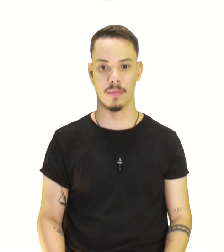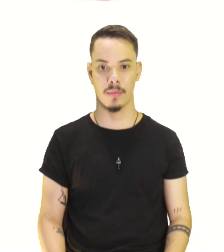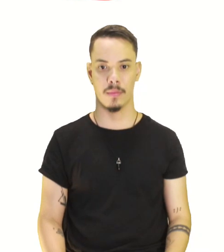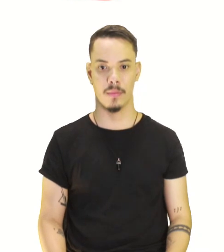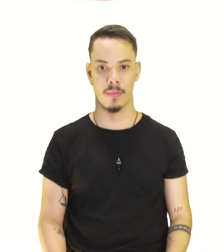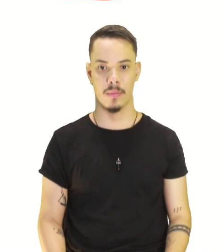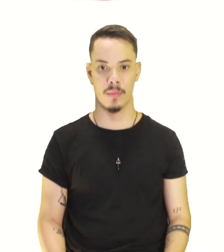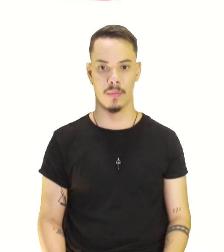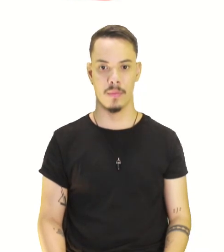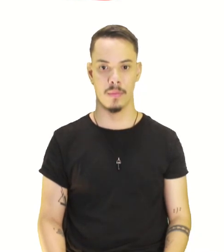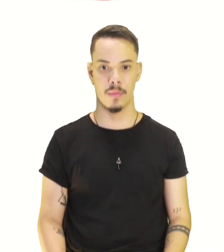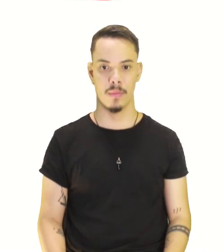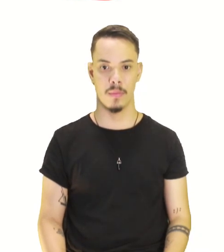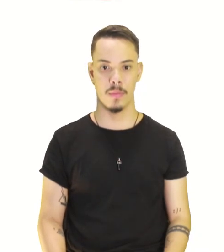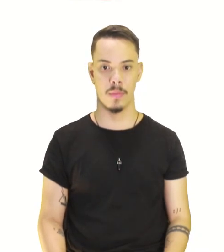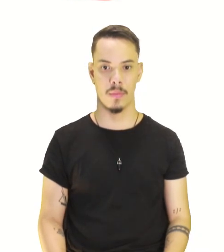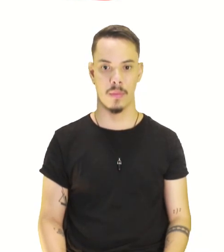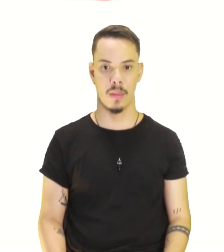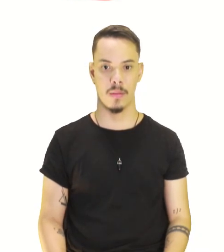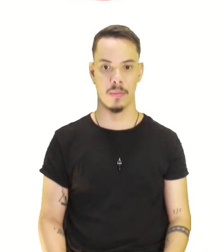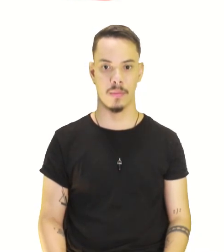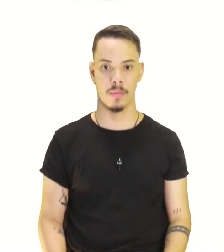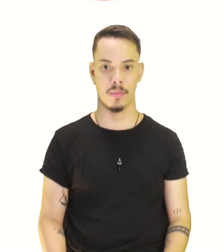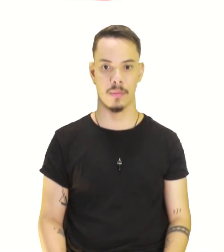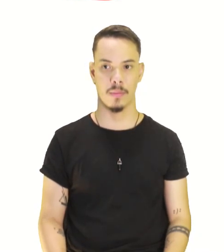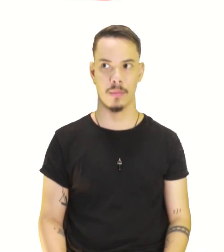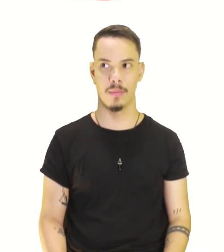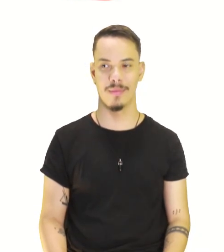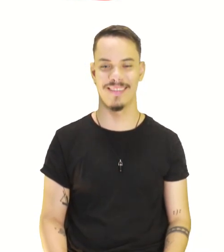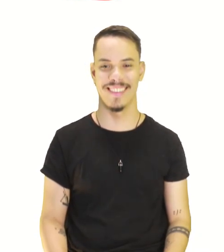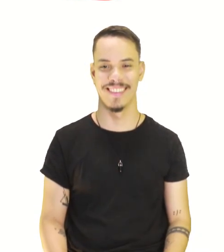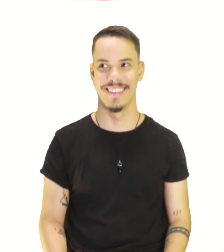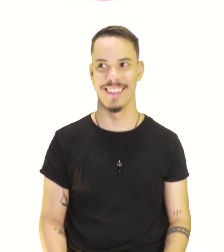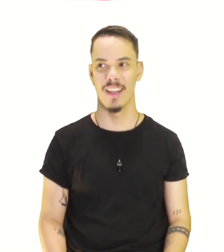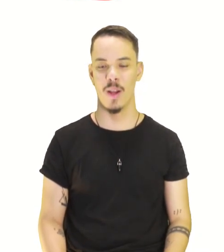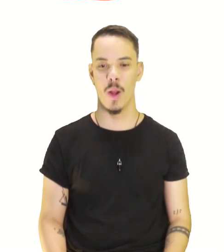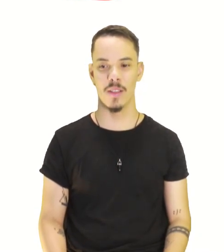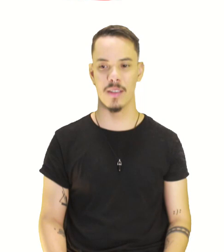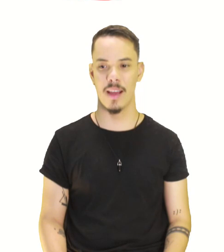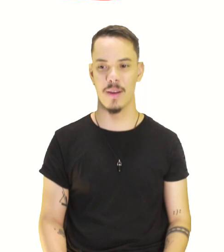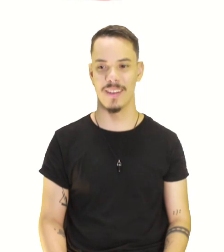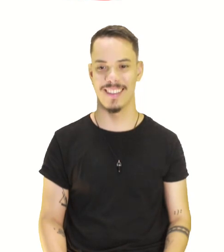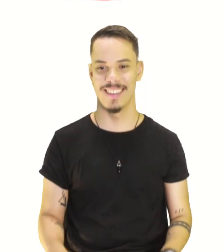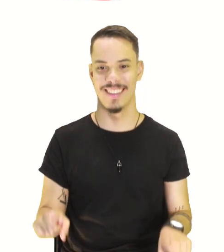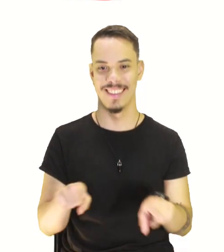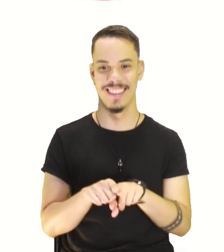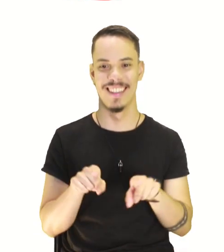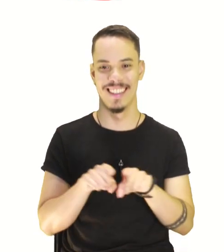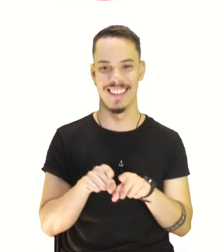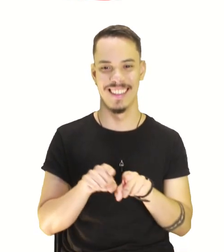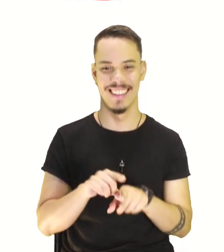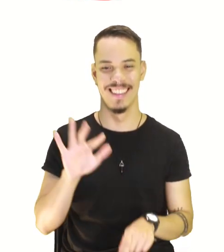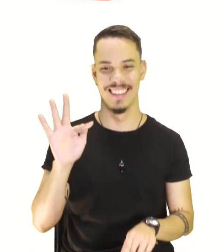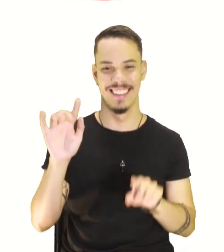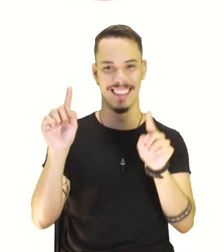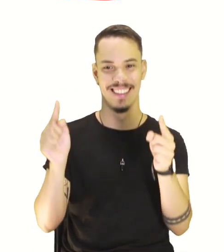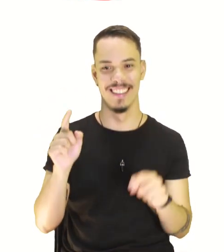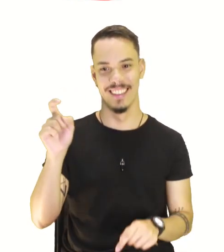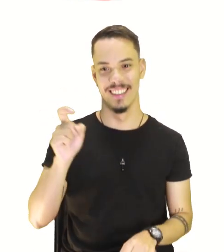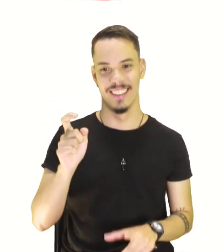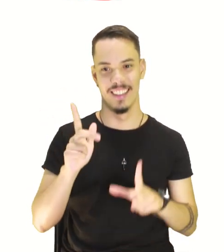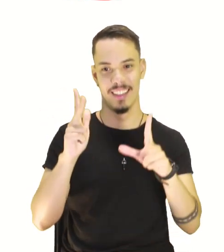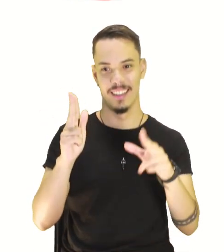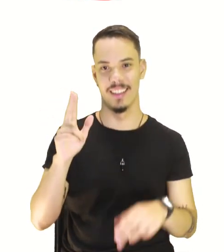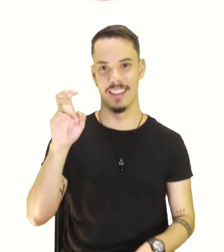Vamos lá, espacinho aqui dá assim. F de X igual a 5x. E agora,